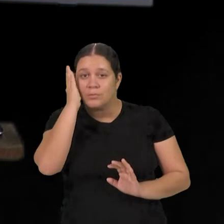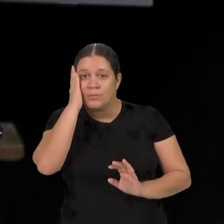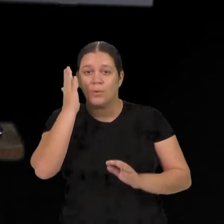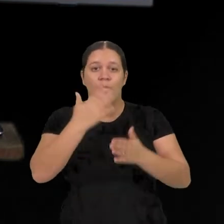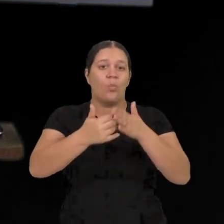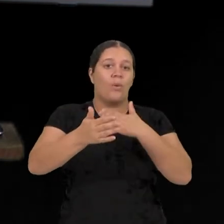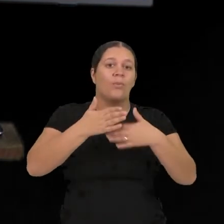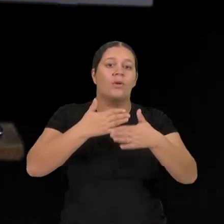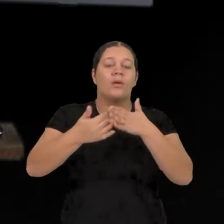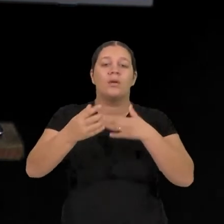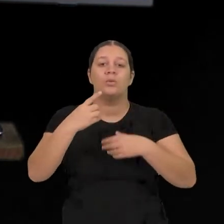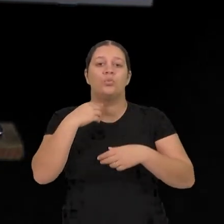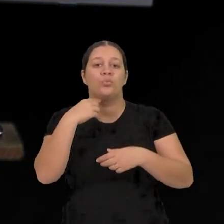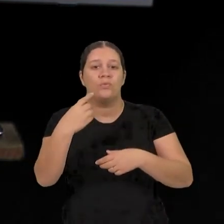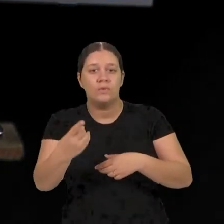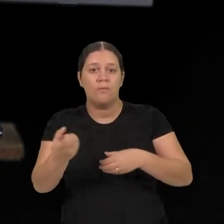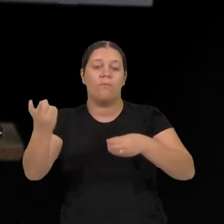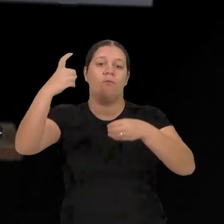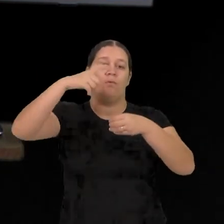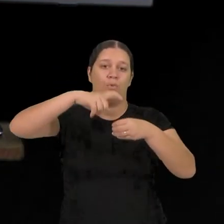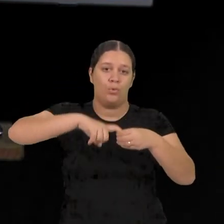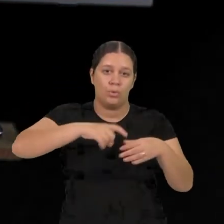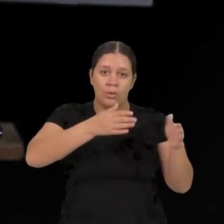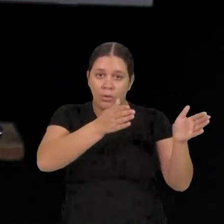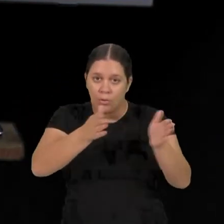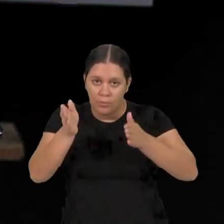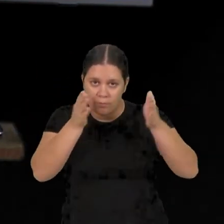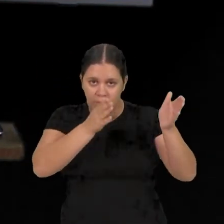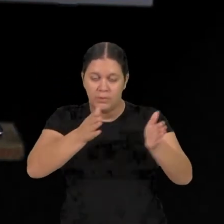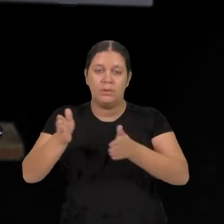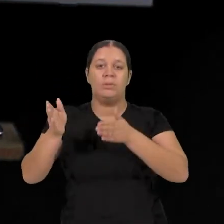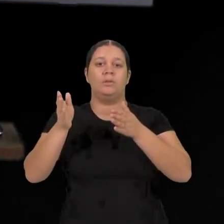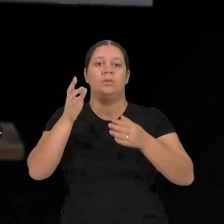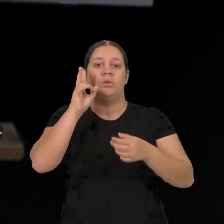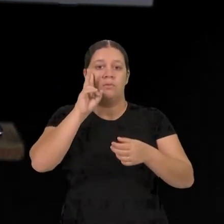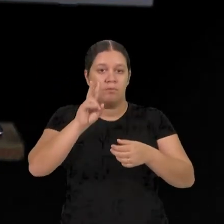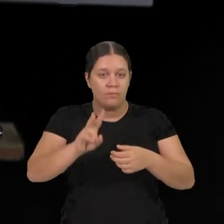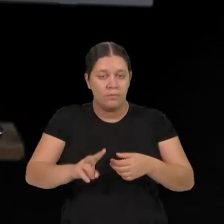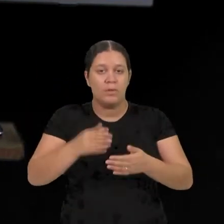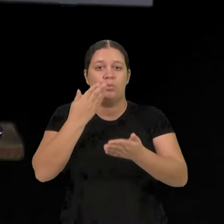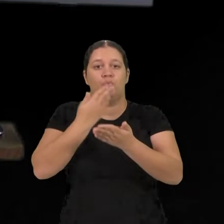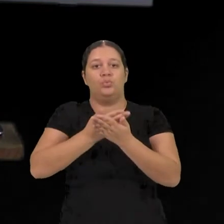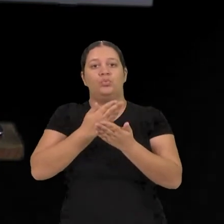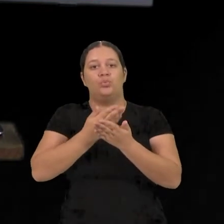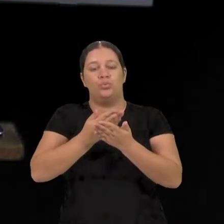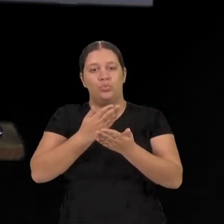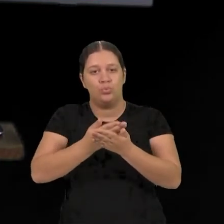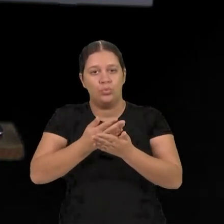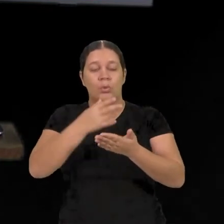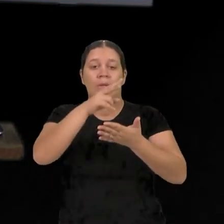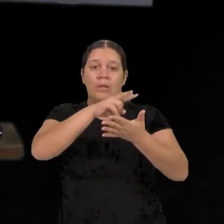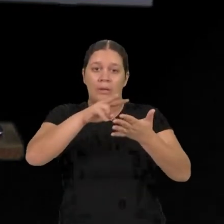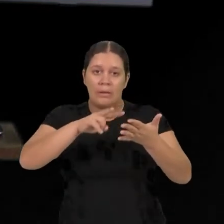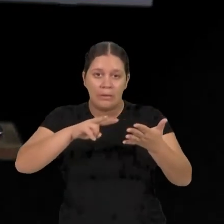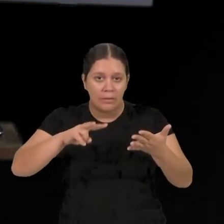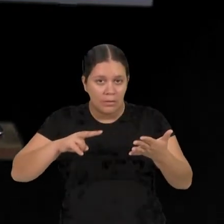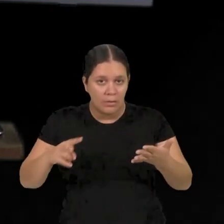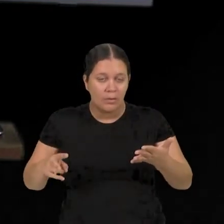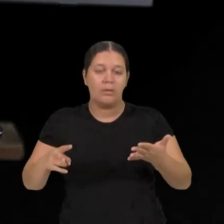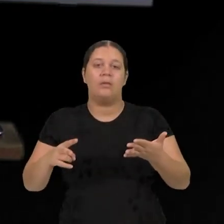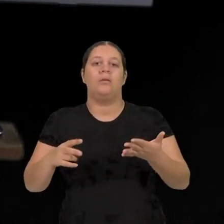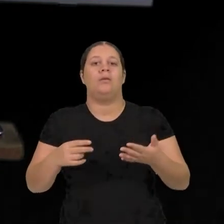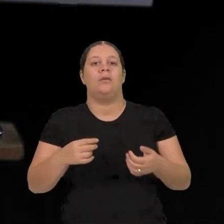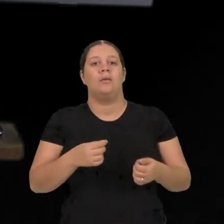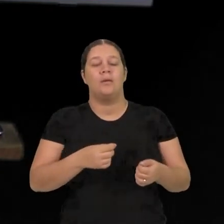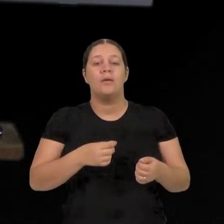sentiu alguma dúvida, volta lá no vídeo, dá uma olhada de novo, vê teu material de estudo, olha lá nas redes sociais, se